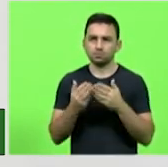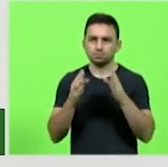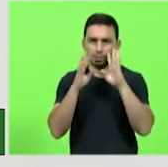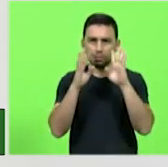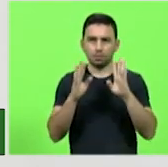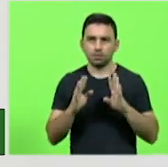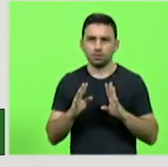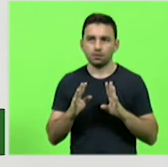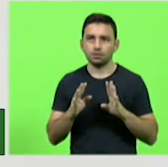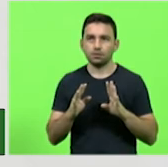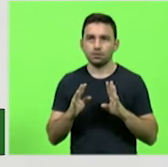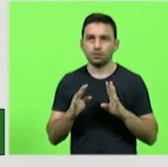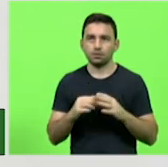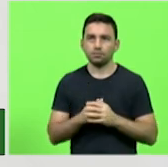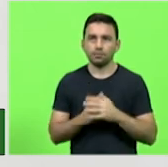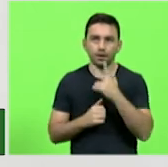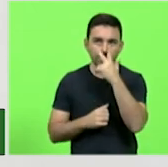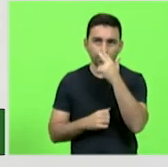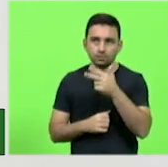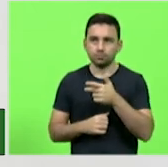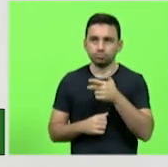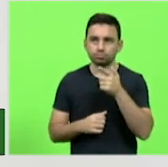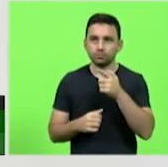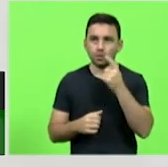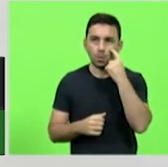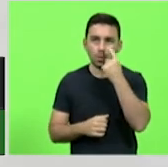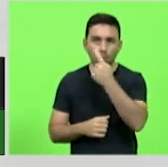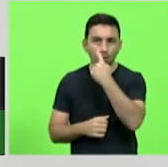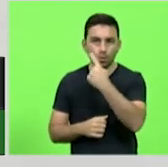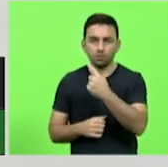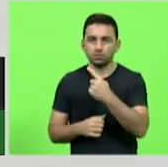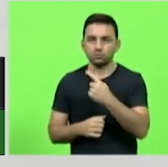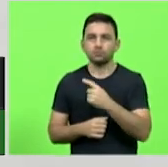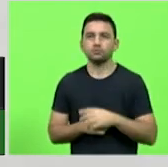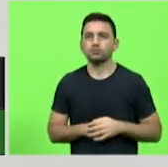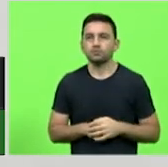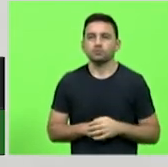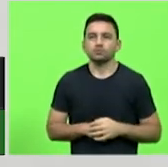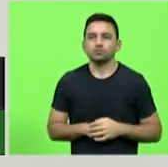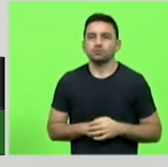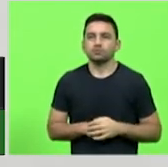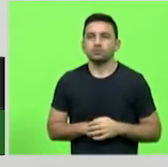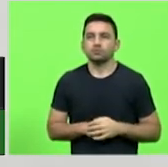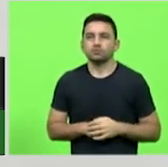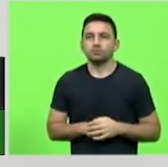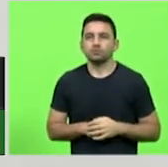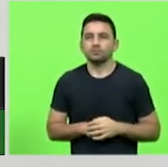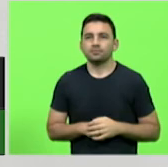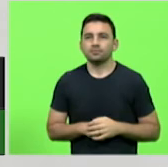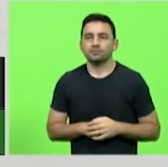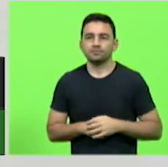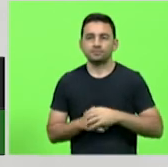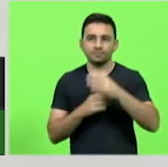que é uma bala de 44 de cada grão do olho, rapaz. Olha um pouco para o lado, não sorriso. Muito obrigado.